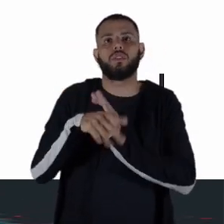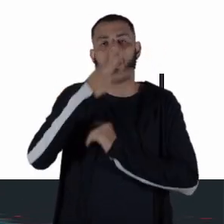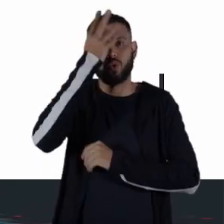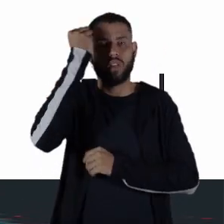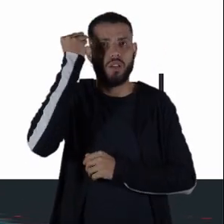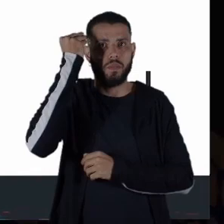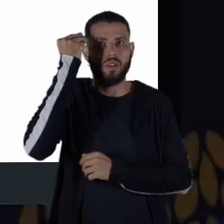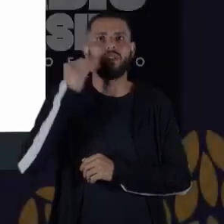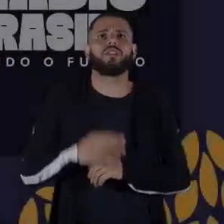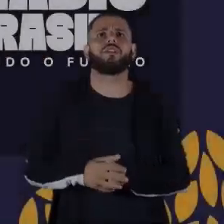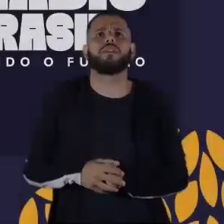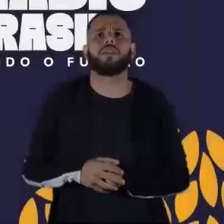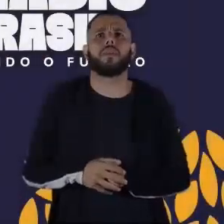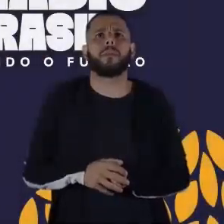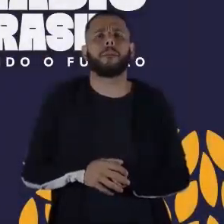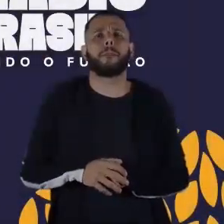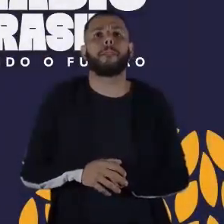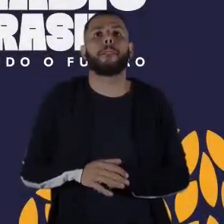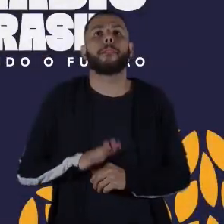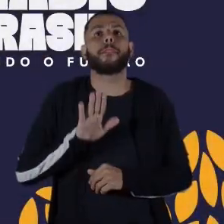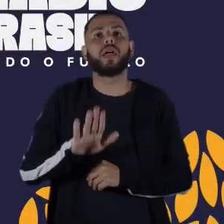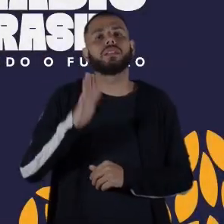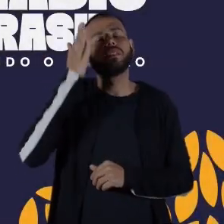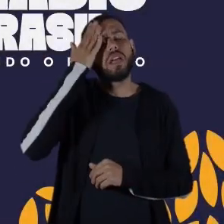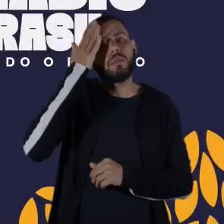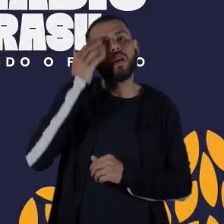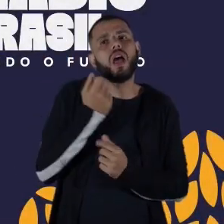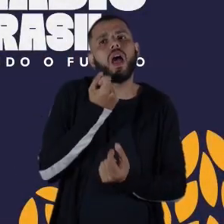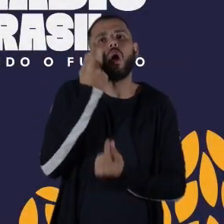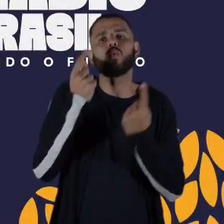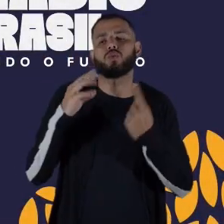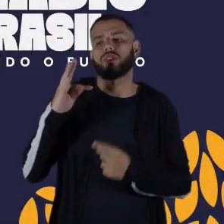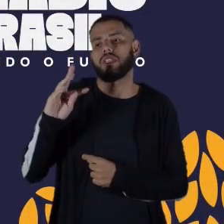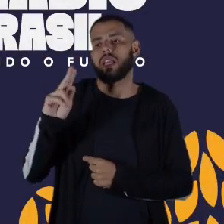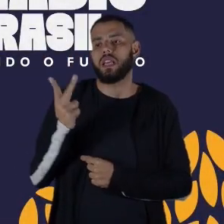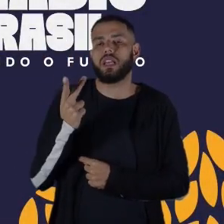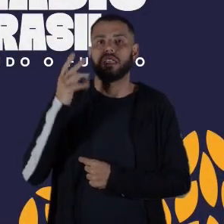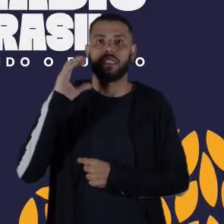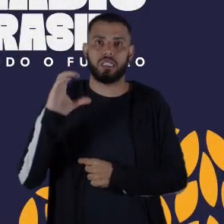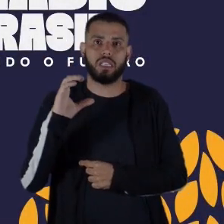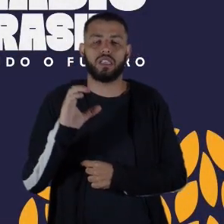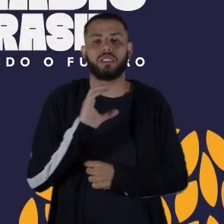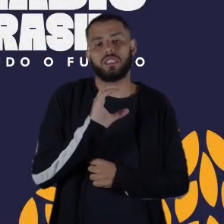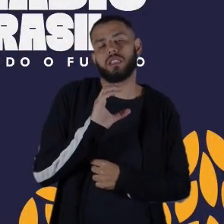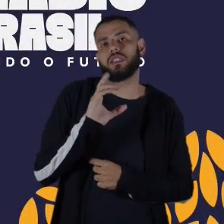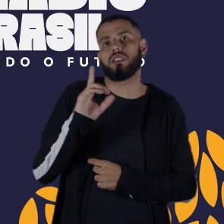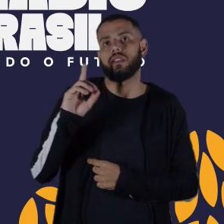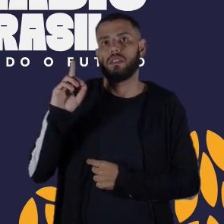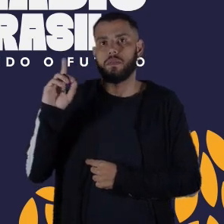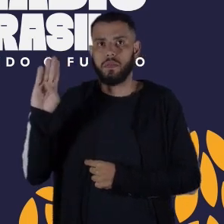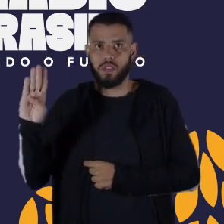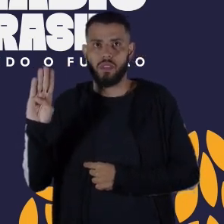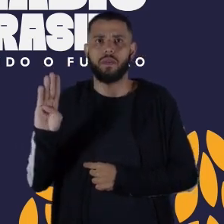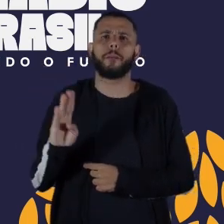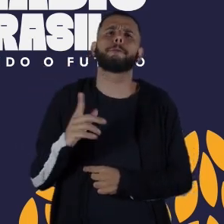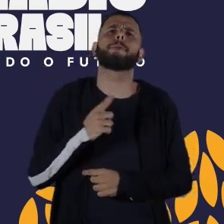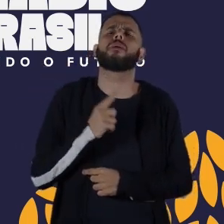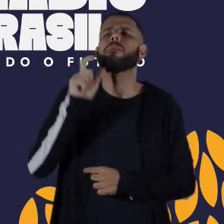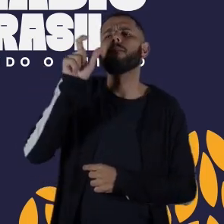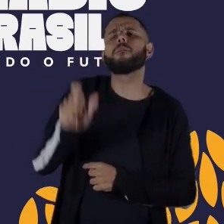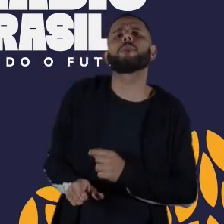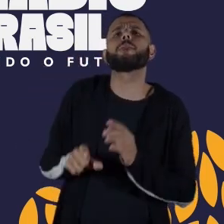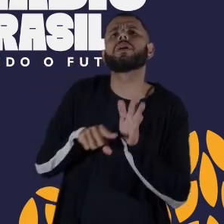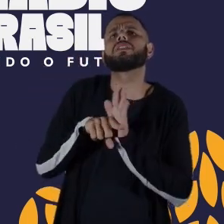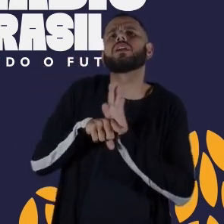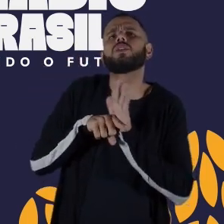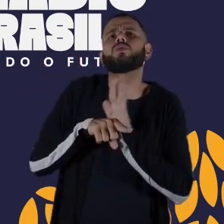Mas nós sabemos que alguns canabinoides, THC, vocês têm no Brasil um pesquisador que eu adoro, um